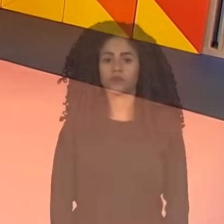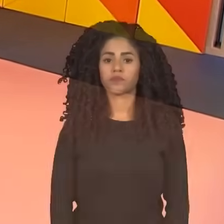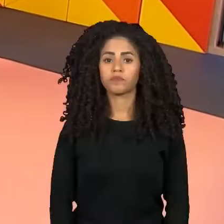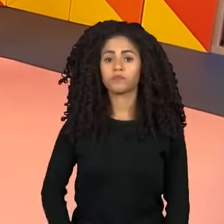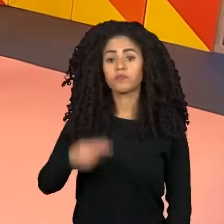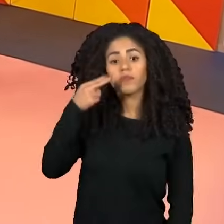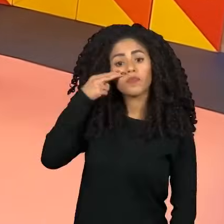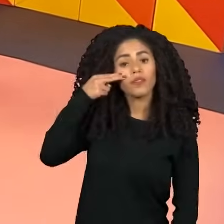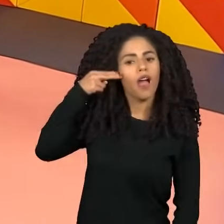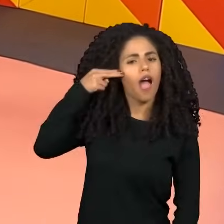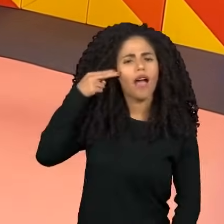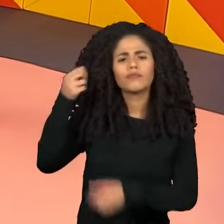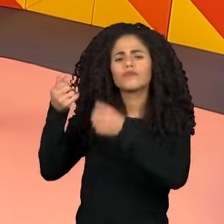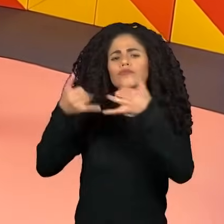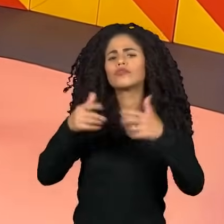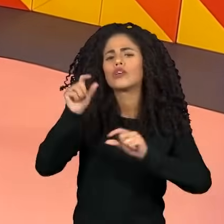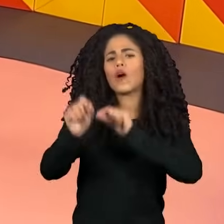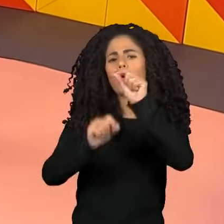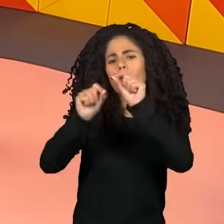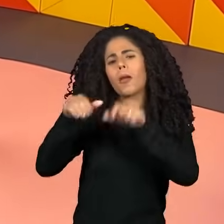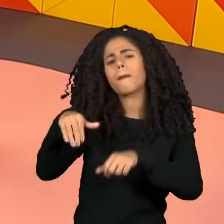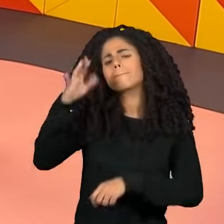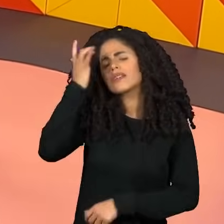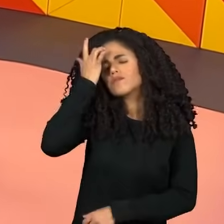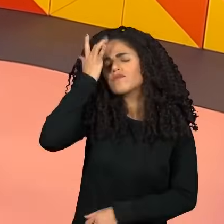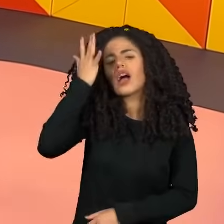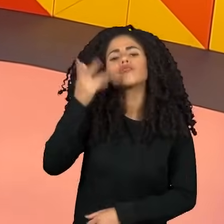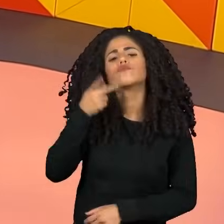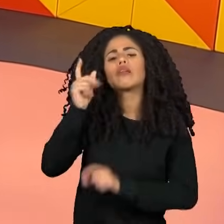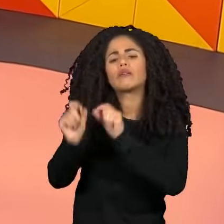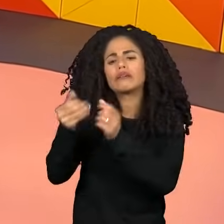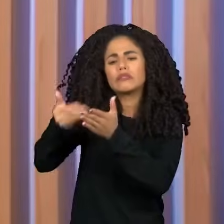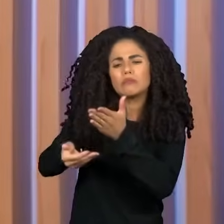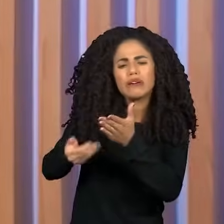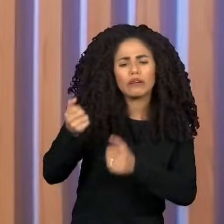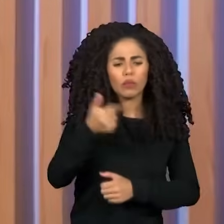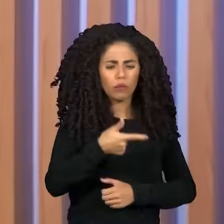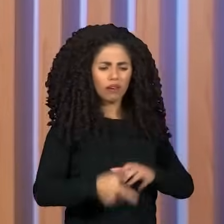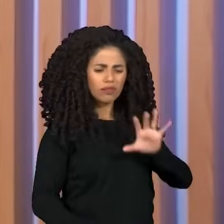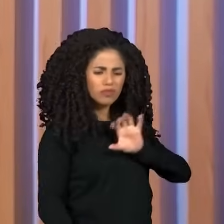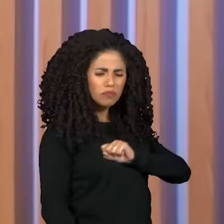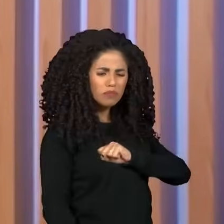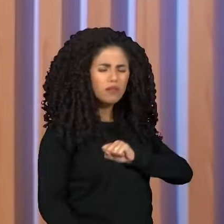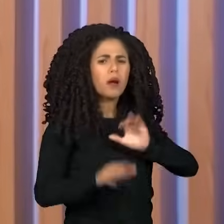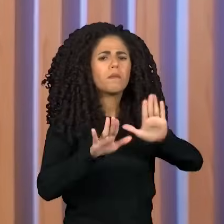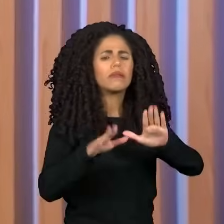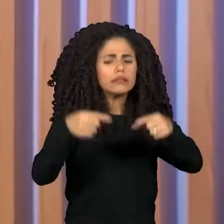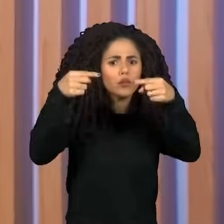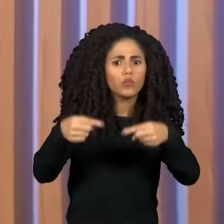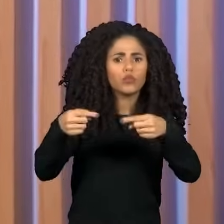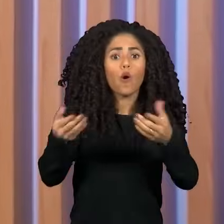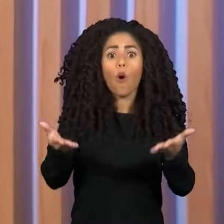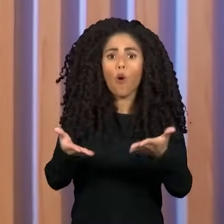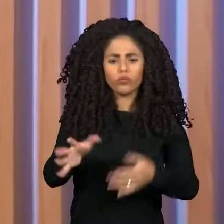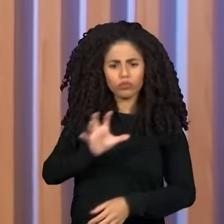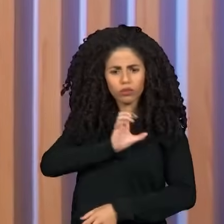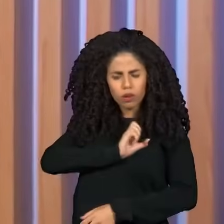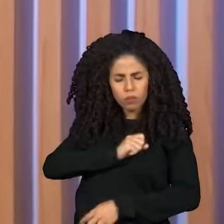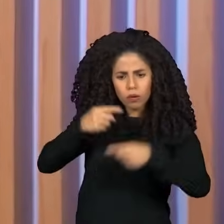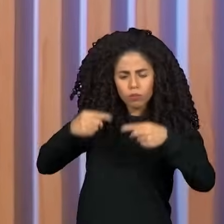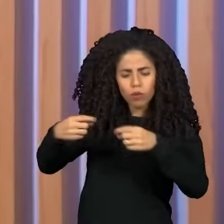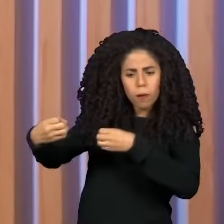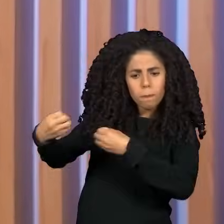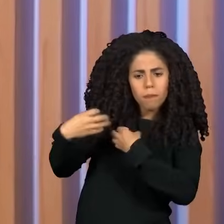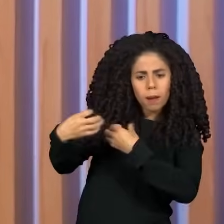Bell Hooks dizia que é mais fácil falar de perda do que falar de amor. Mas que desafios o amor nos coloca para